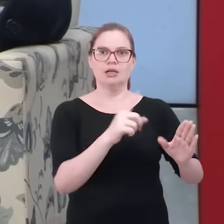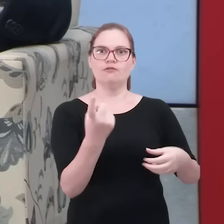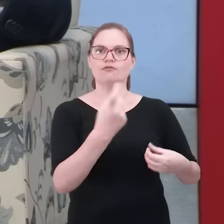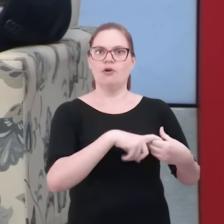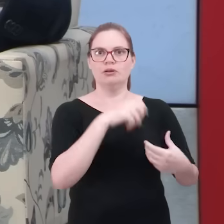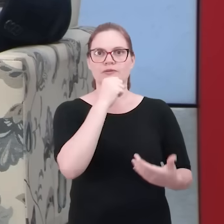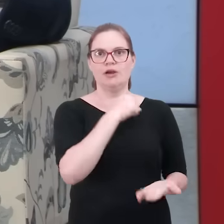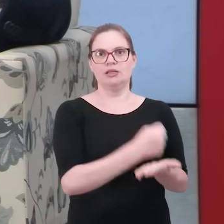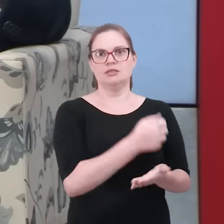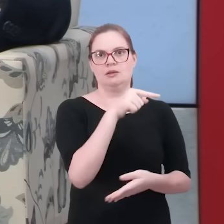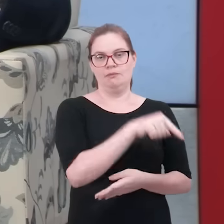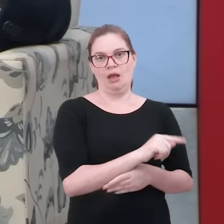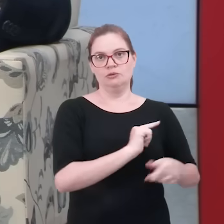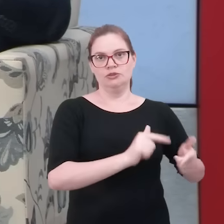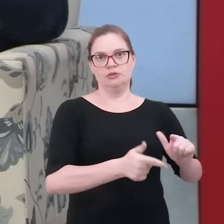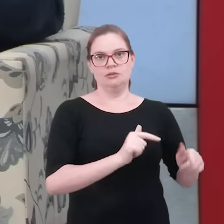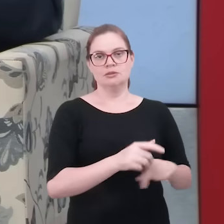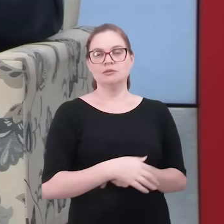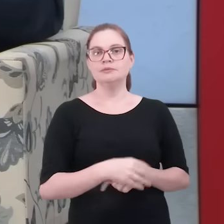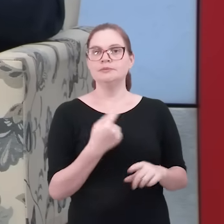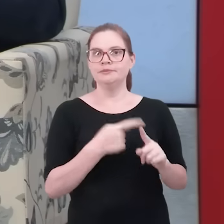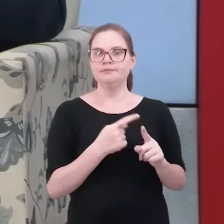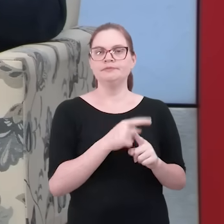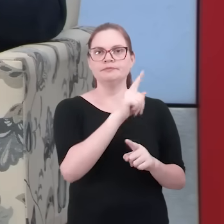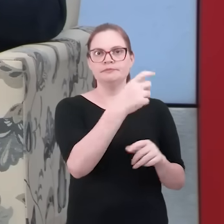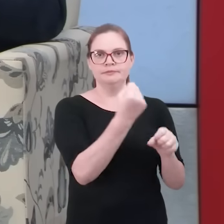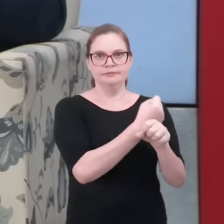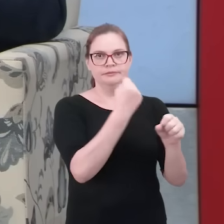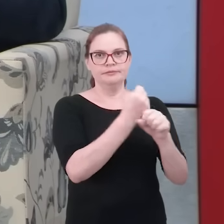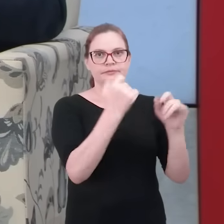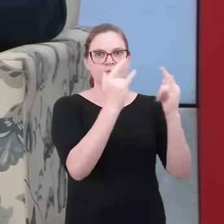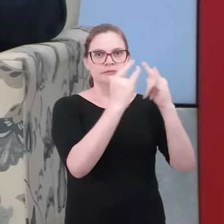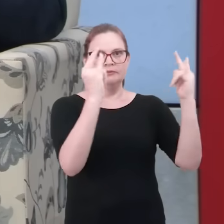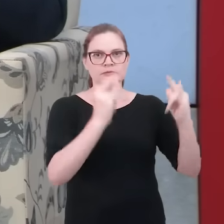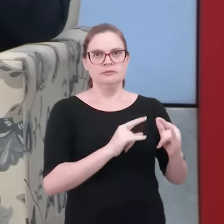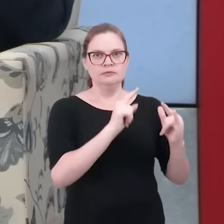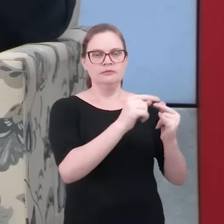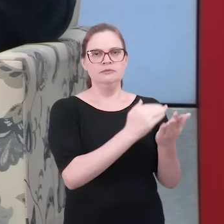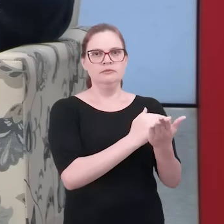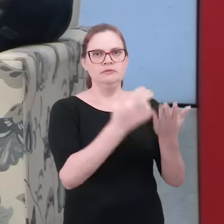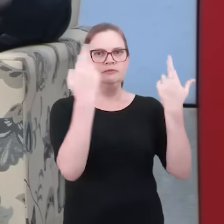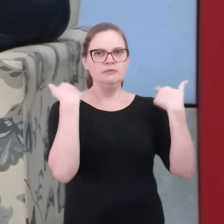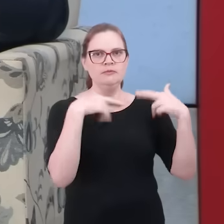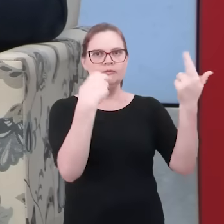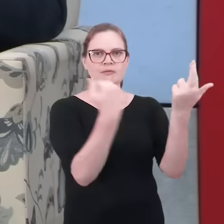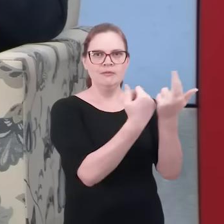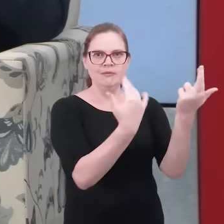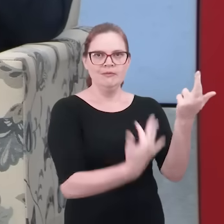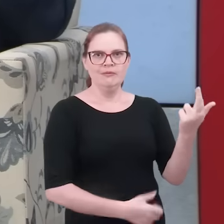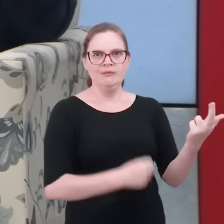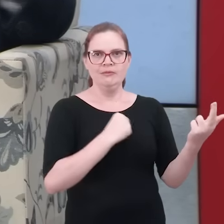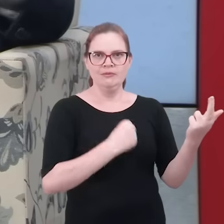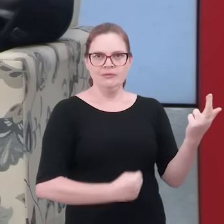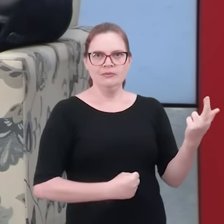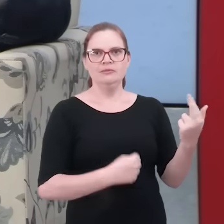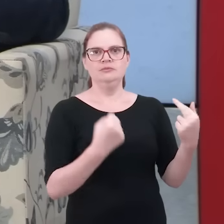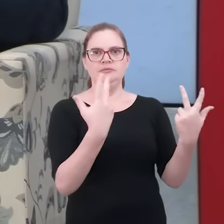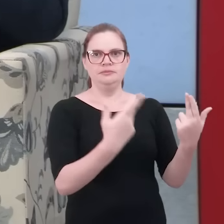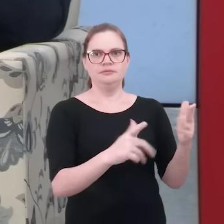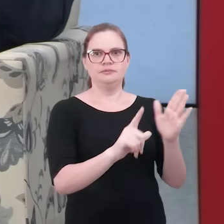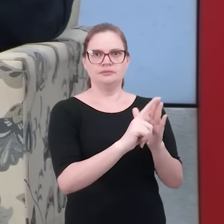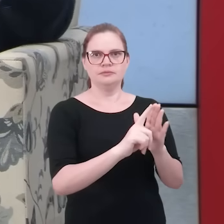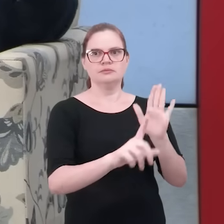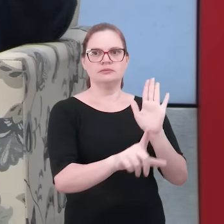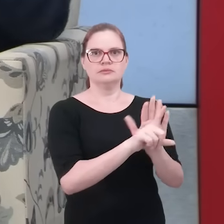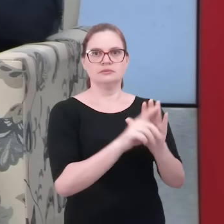pedaço do Velho Testamento, que é a construção do templo, a execução de sacrifícios, o sacerdócio